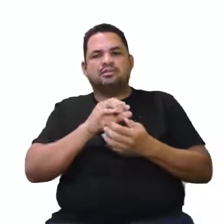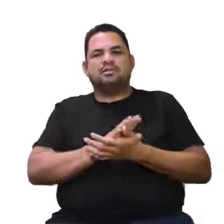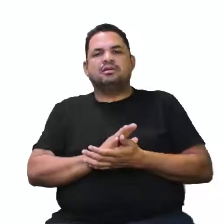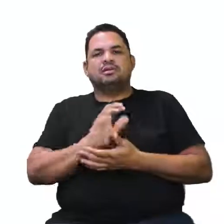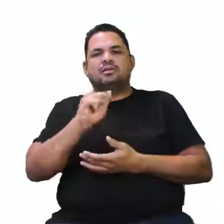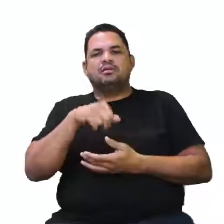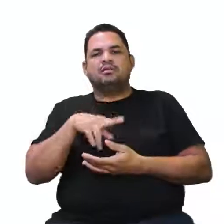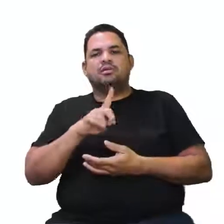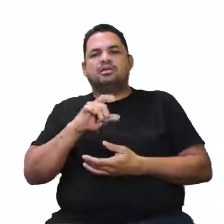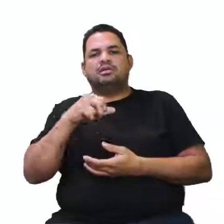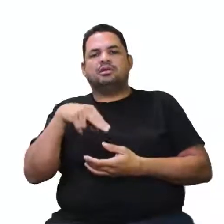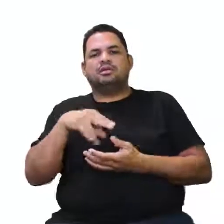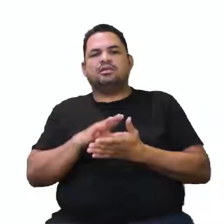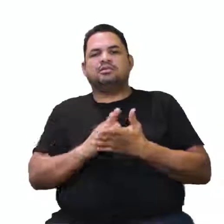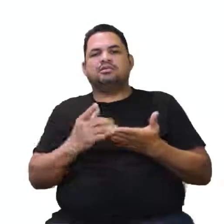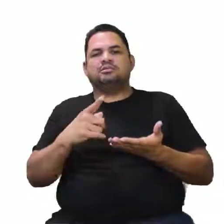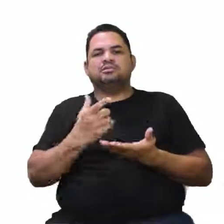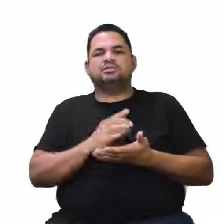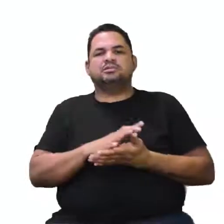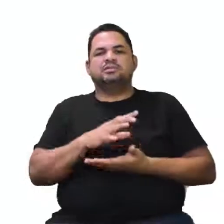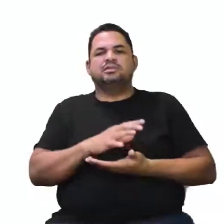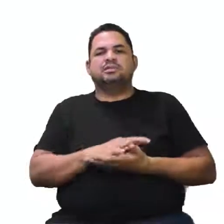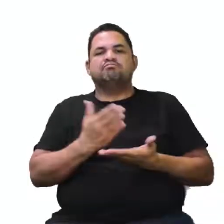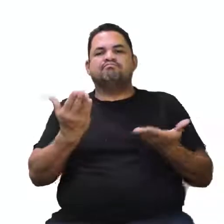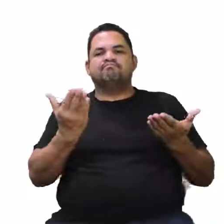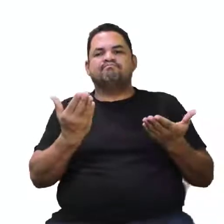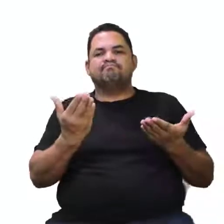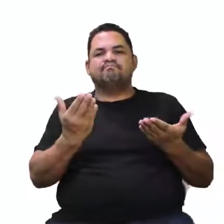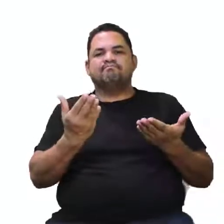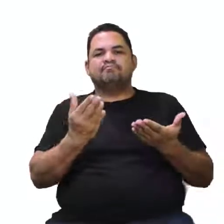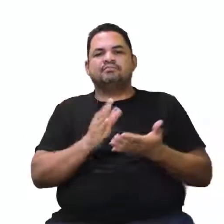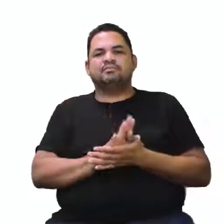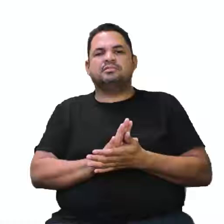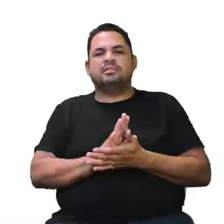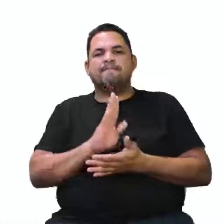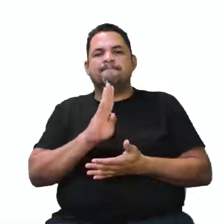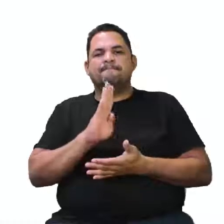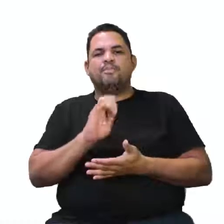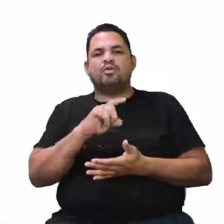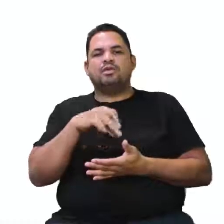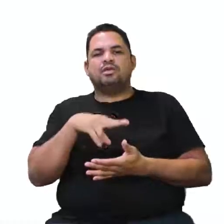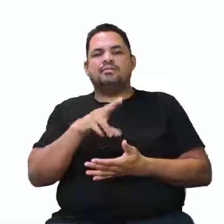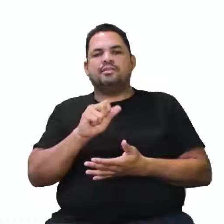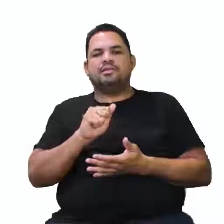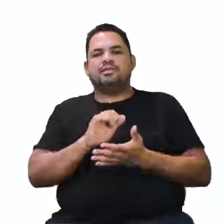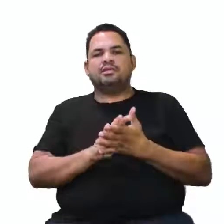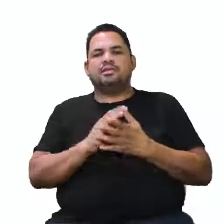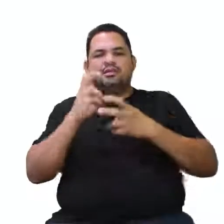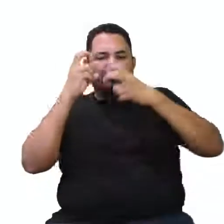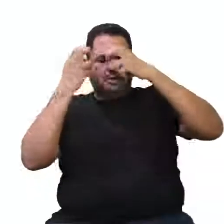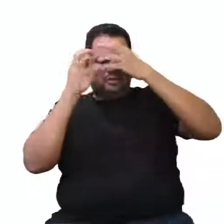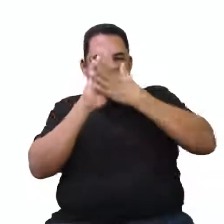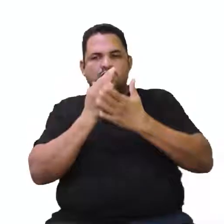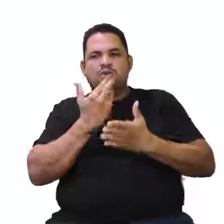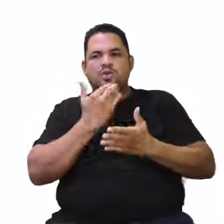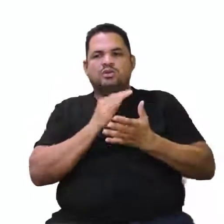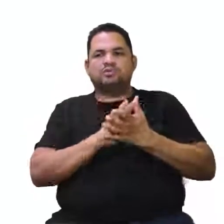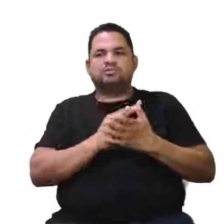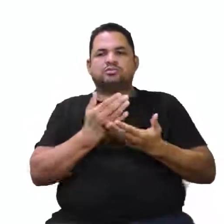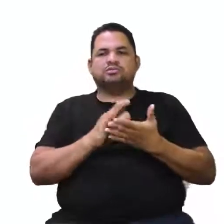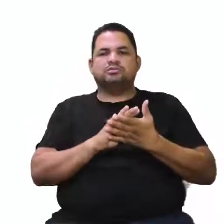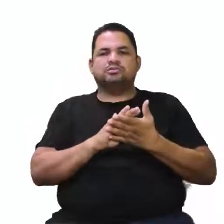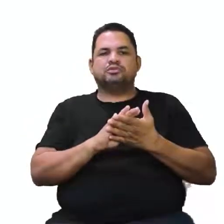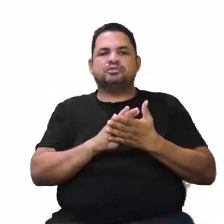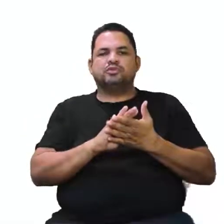pela Ambulim, né, nós vimos aí que a bulimia e transtornos alimentares do Instituto de Psiquiatria